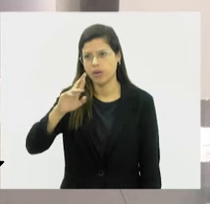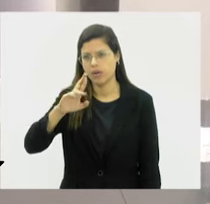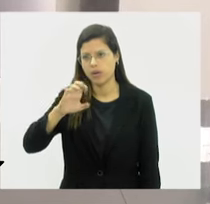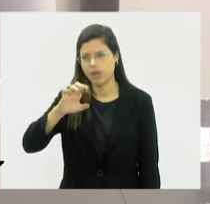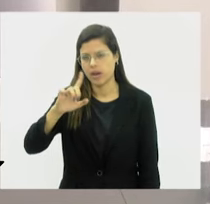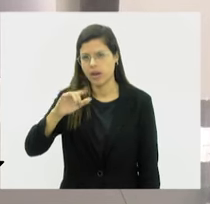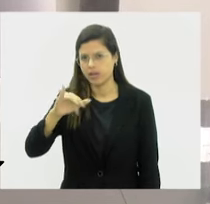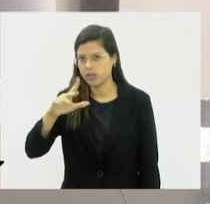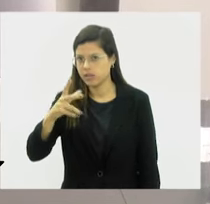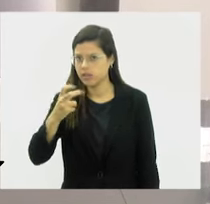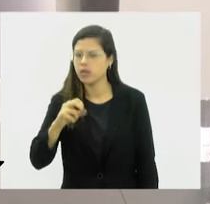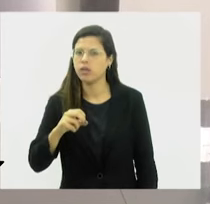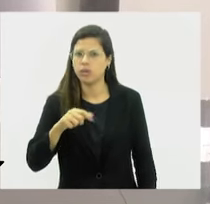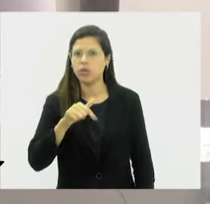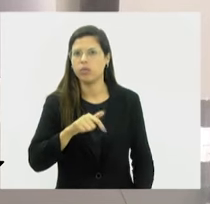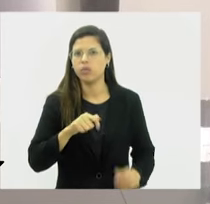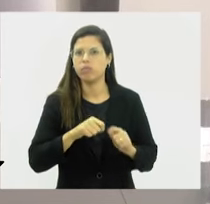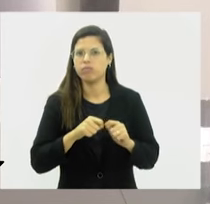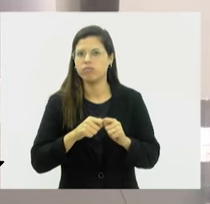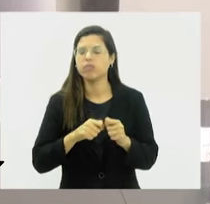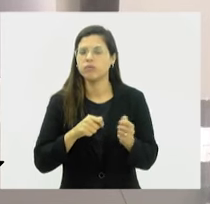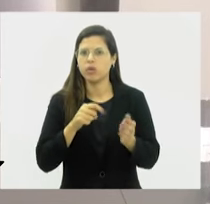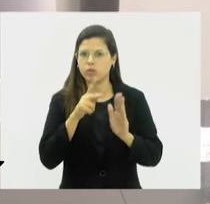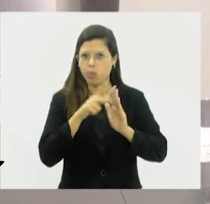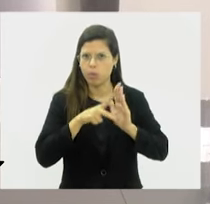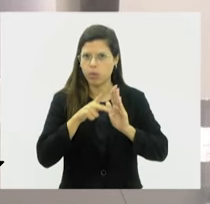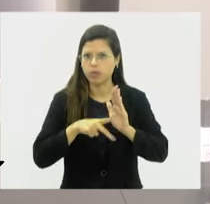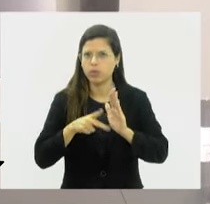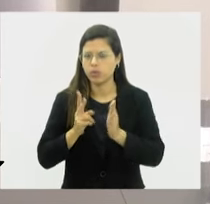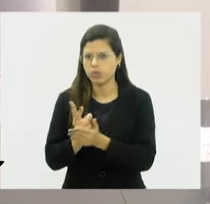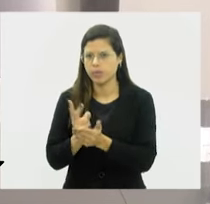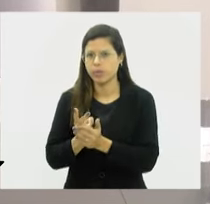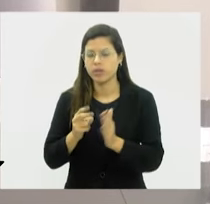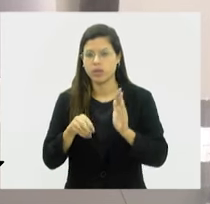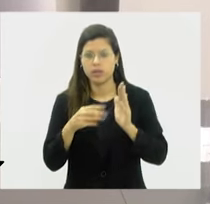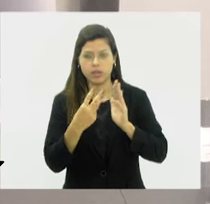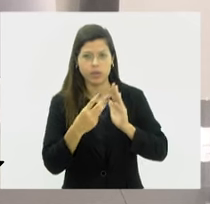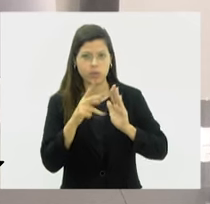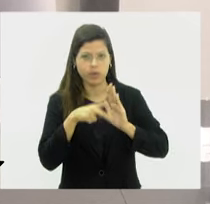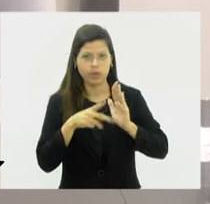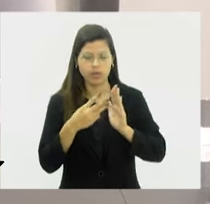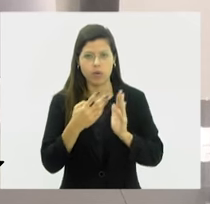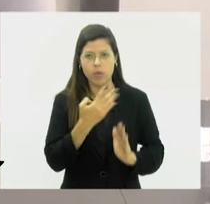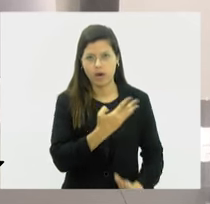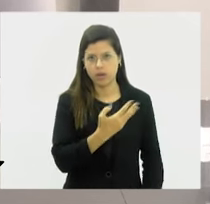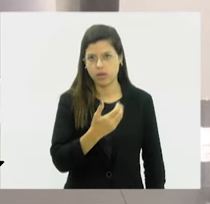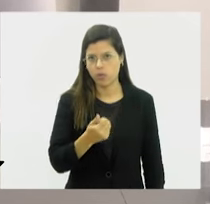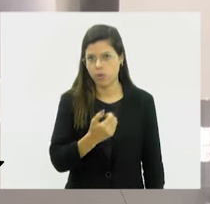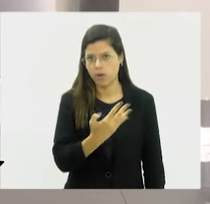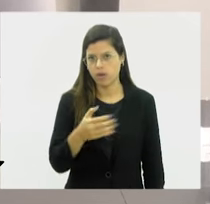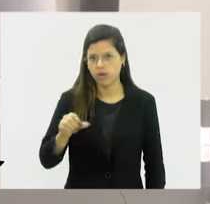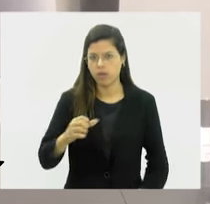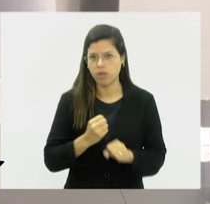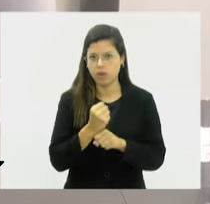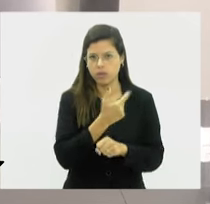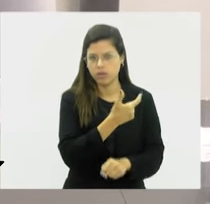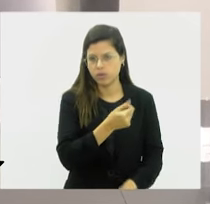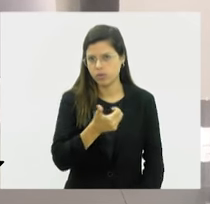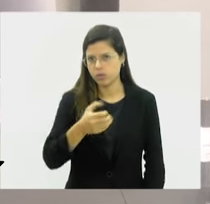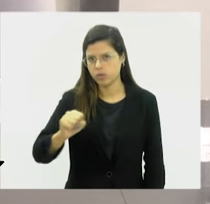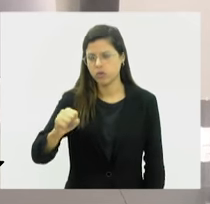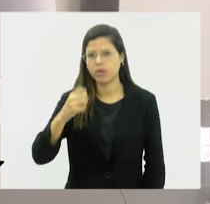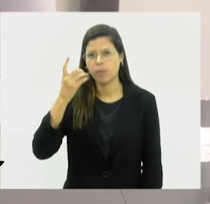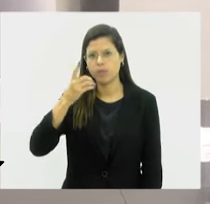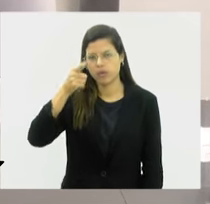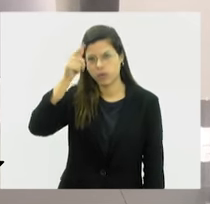desarquivou o projeto e fez andar. Item 3 da pauta. Projeto de lei 4149 de 2018, de autoria dos deputados